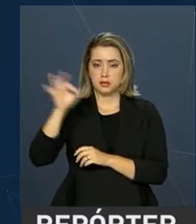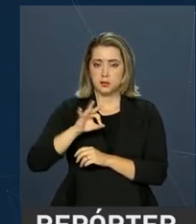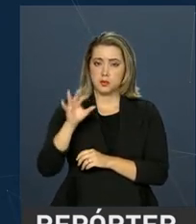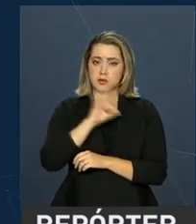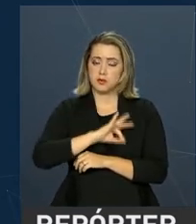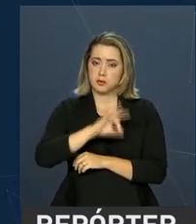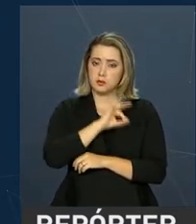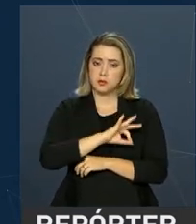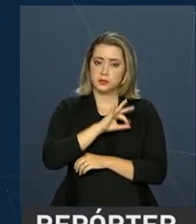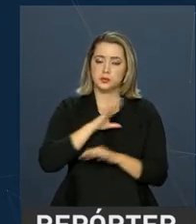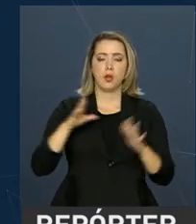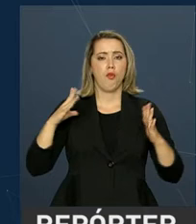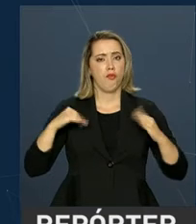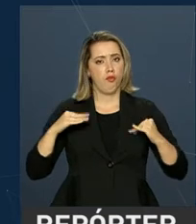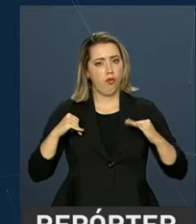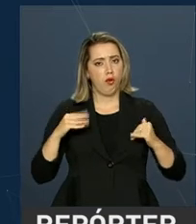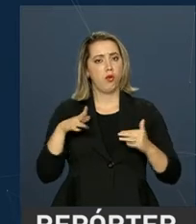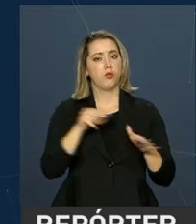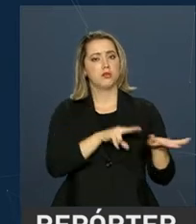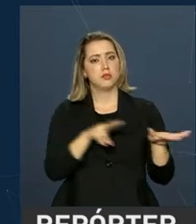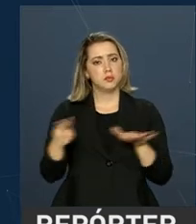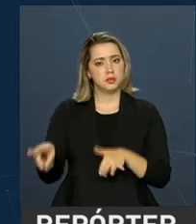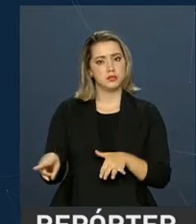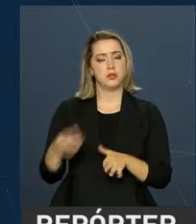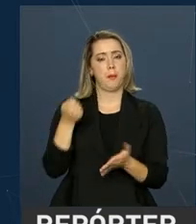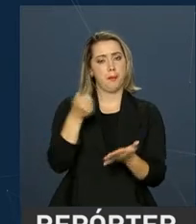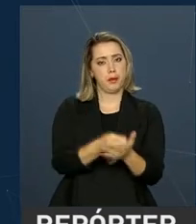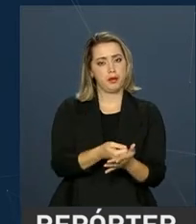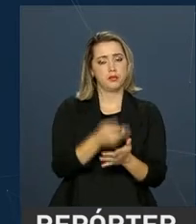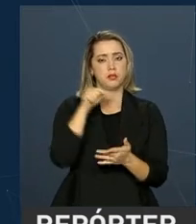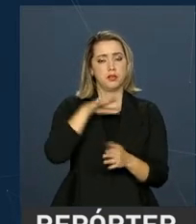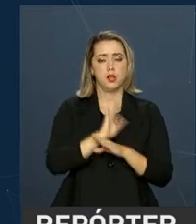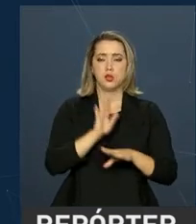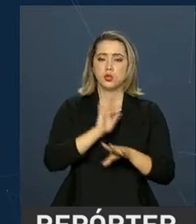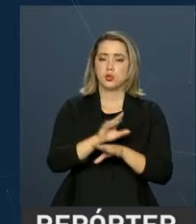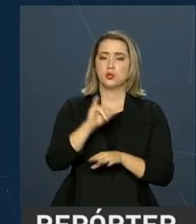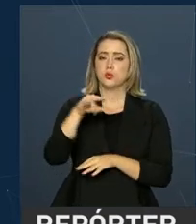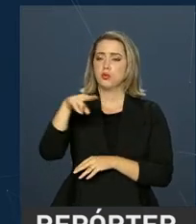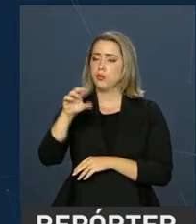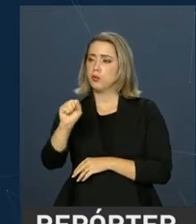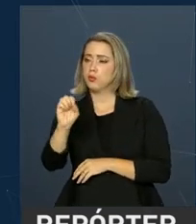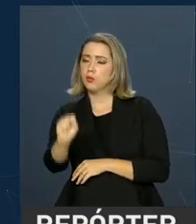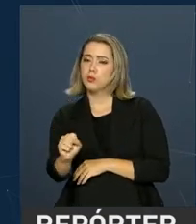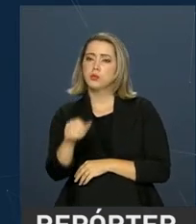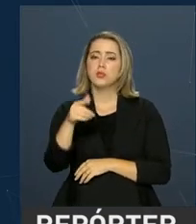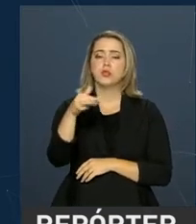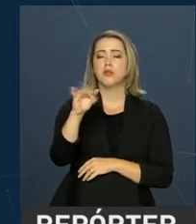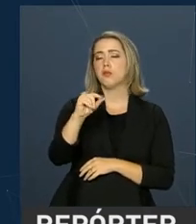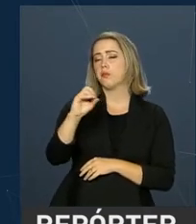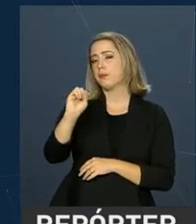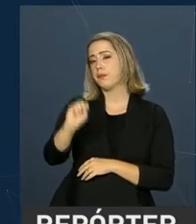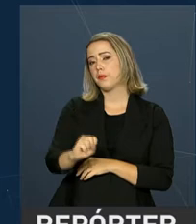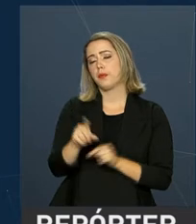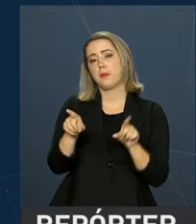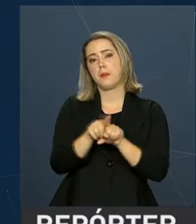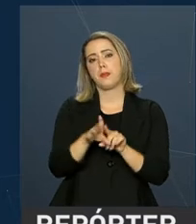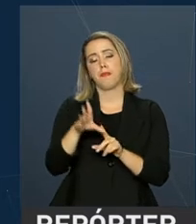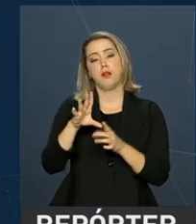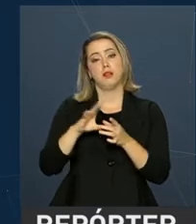salário, descanso semanal remunerado, contribuição ao INSS e ao FGTS,